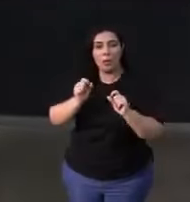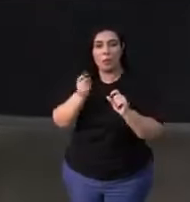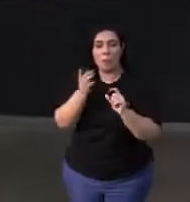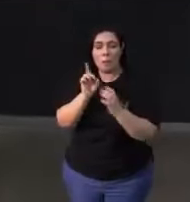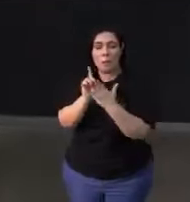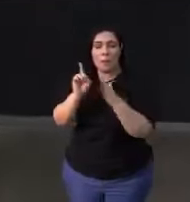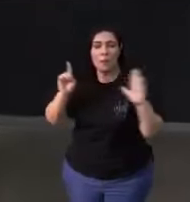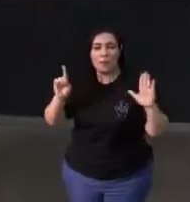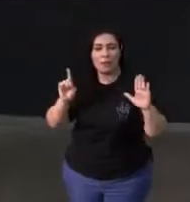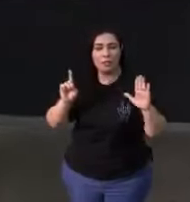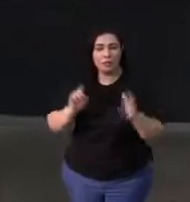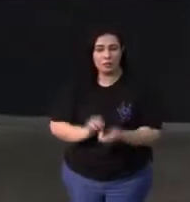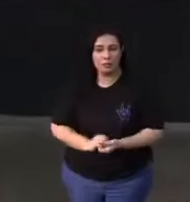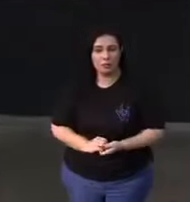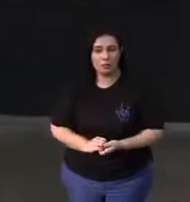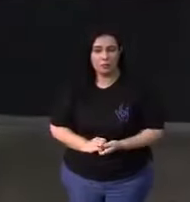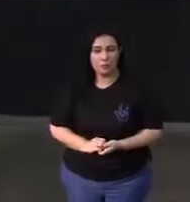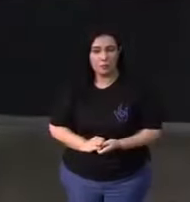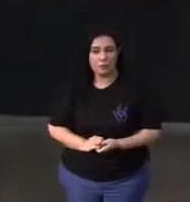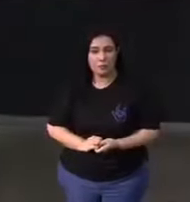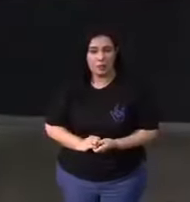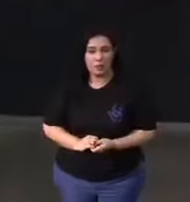Em muitos momentos,